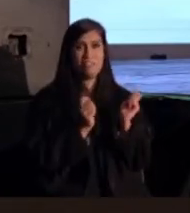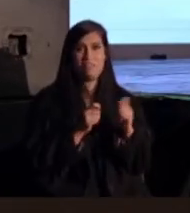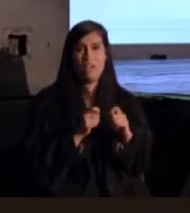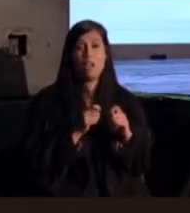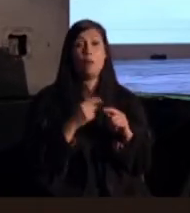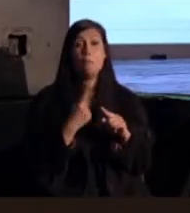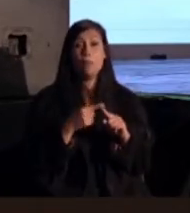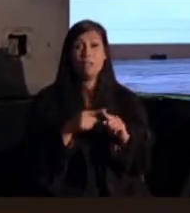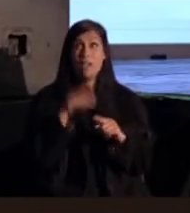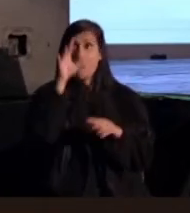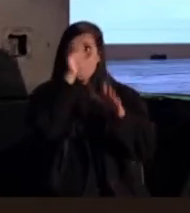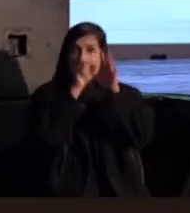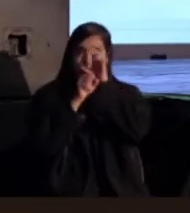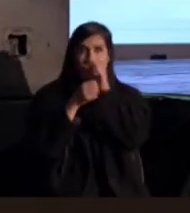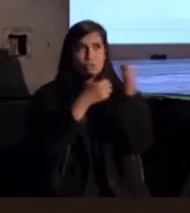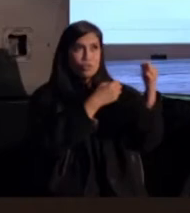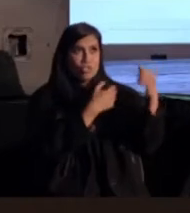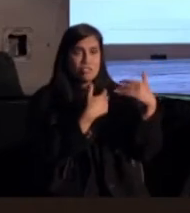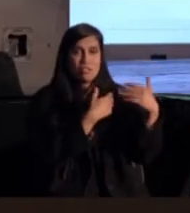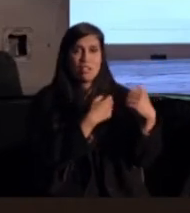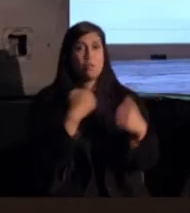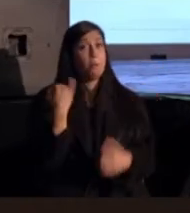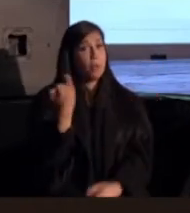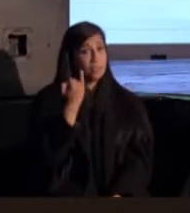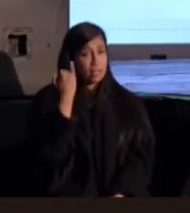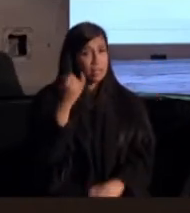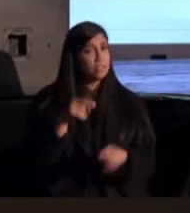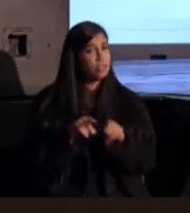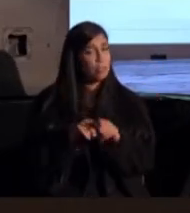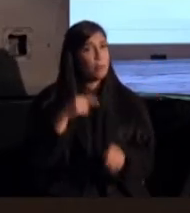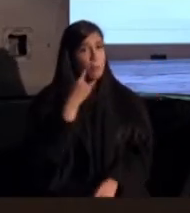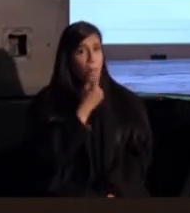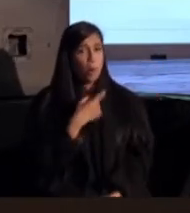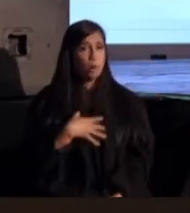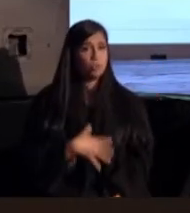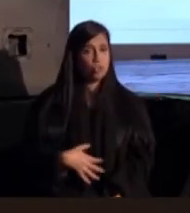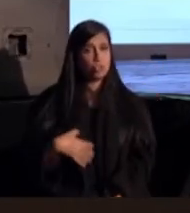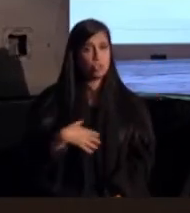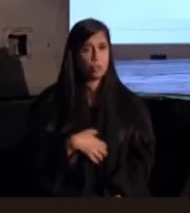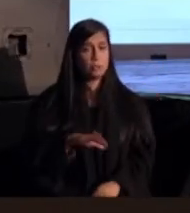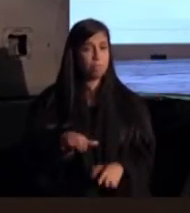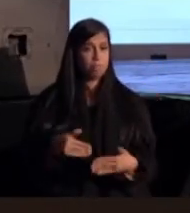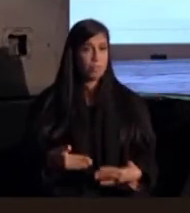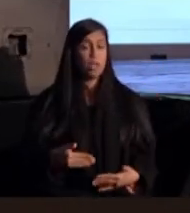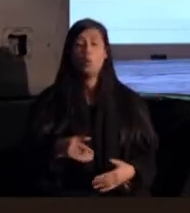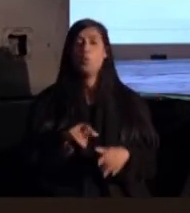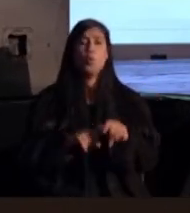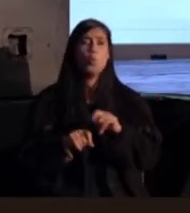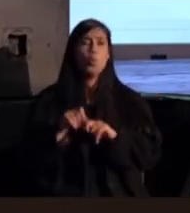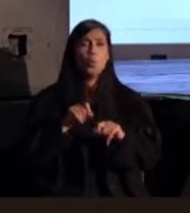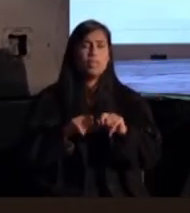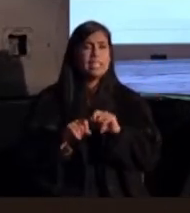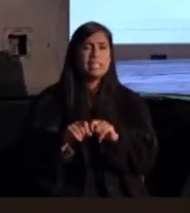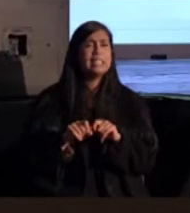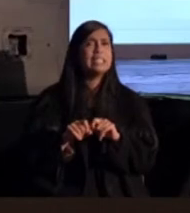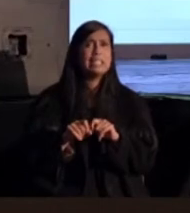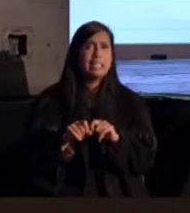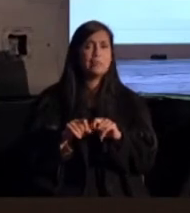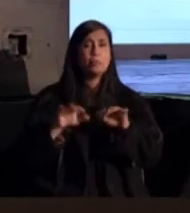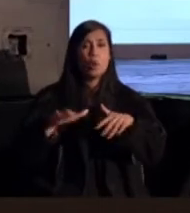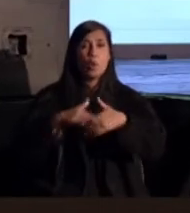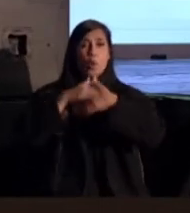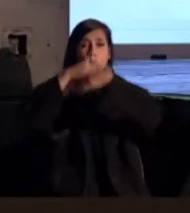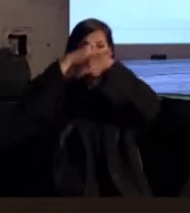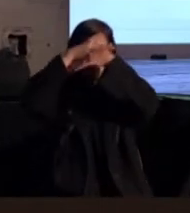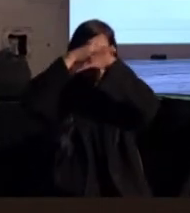a importância do aparelho digestório. Então, o que Orúmila, a grosso modo, de modo muito geral, ele